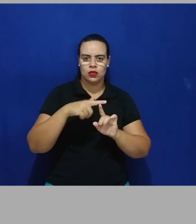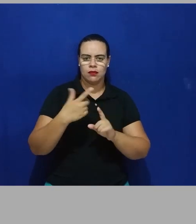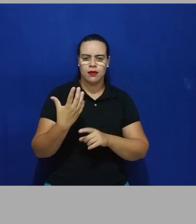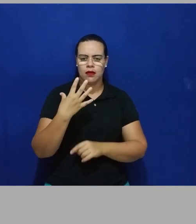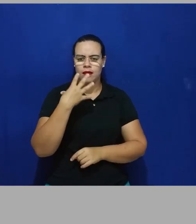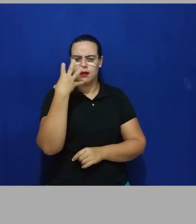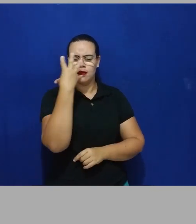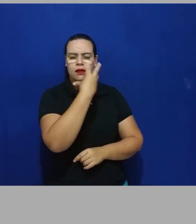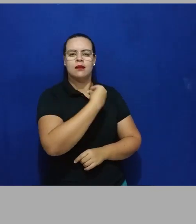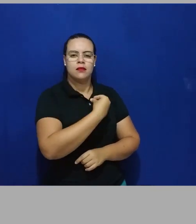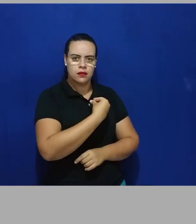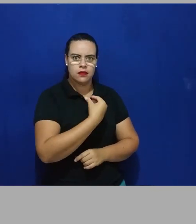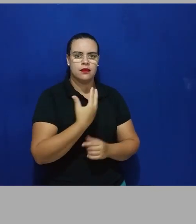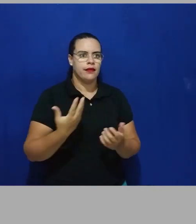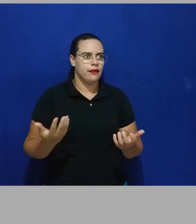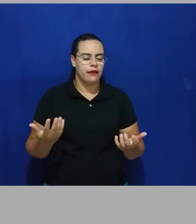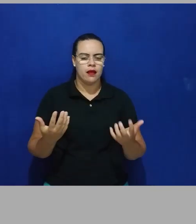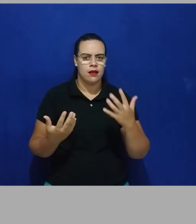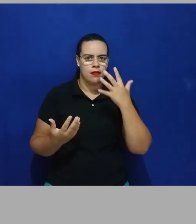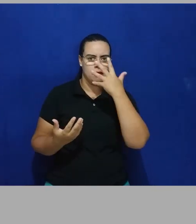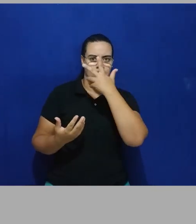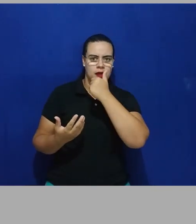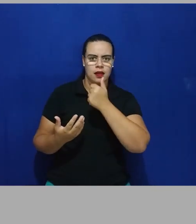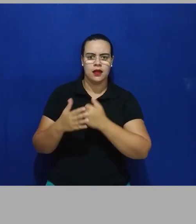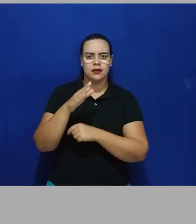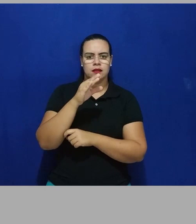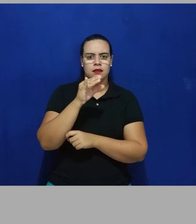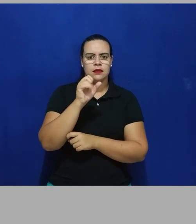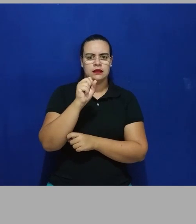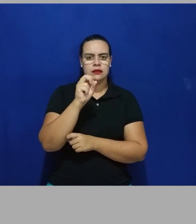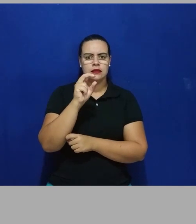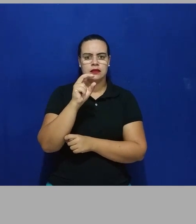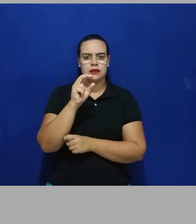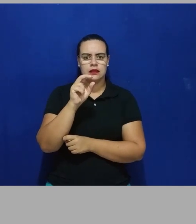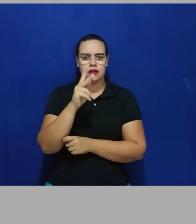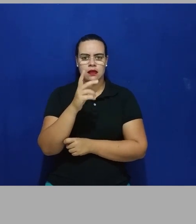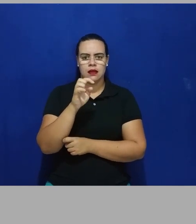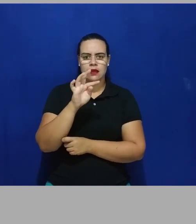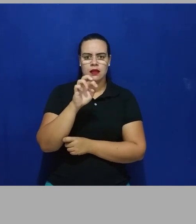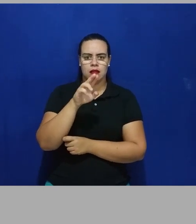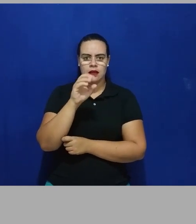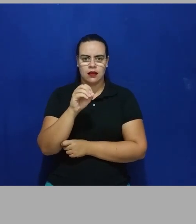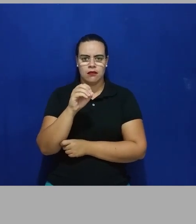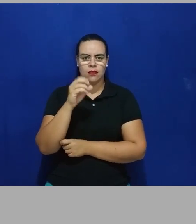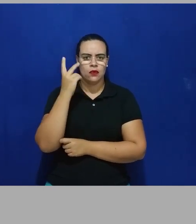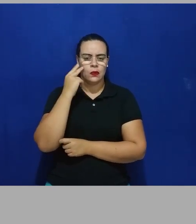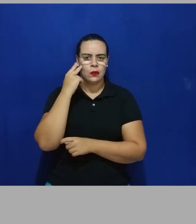movimentações de todas as formas, pela beleza plástica, pela beleza da